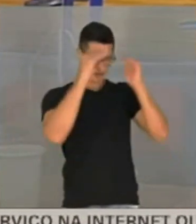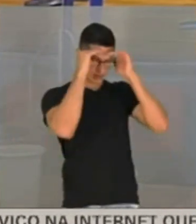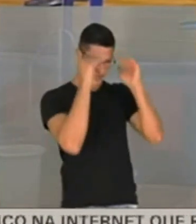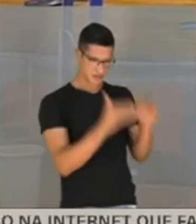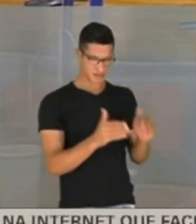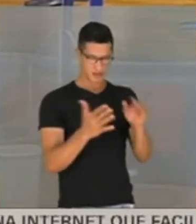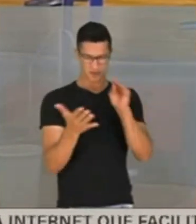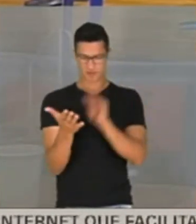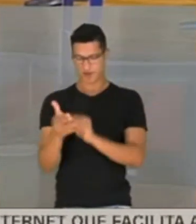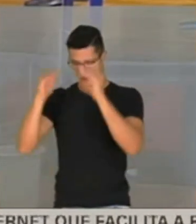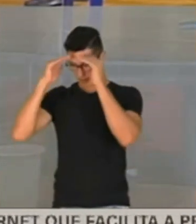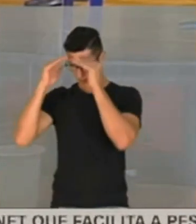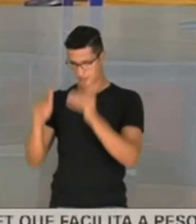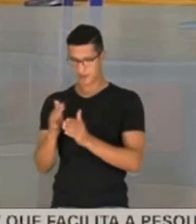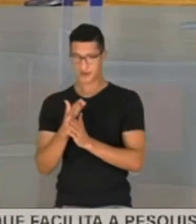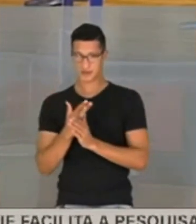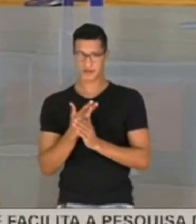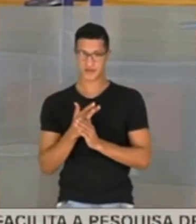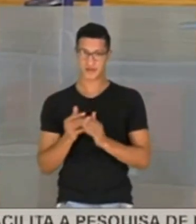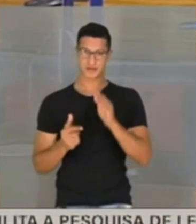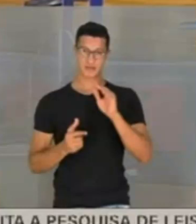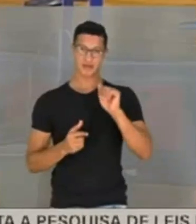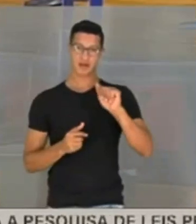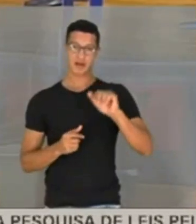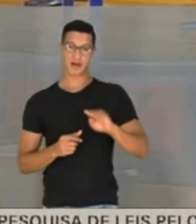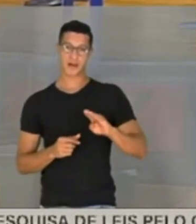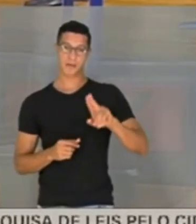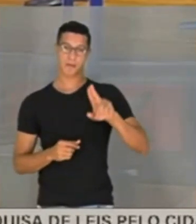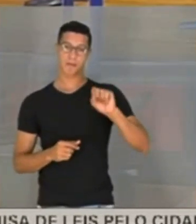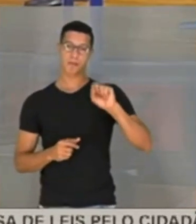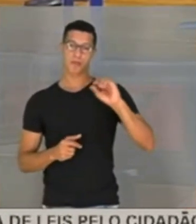desrespeito, os abusos,